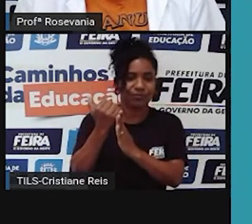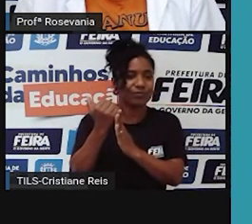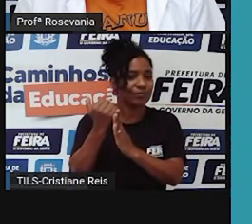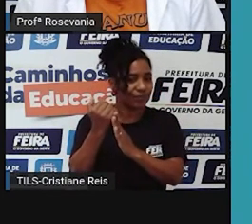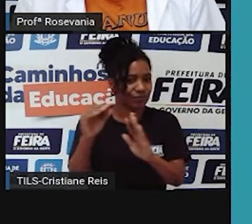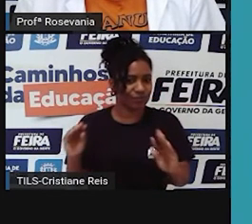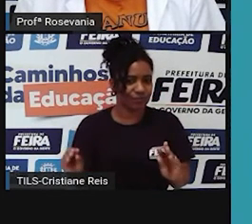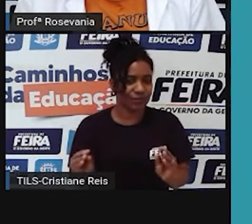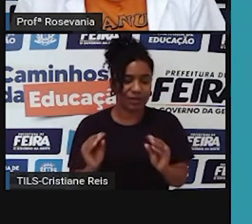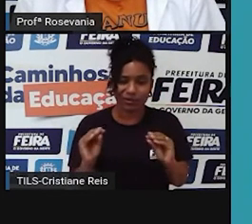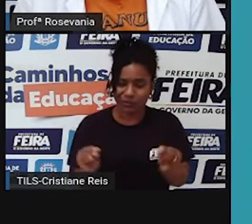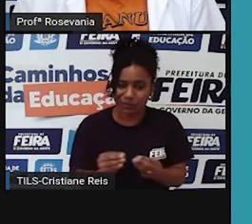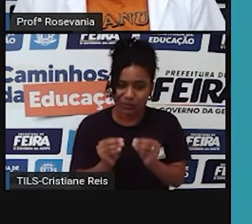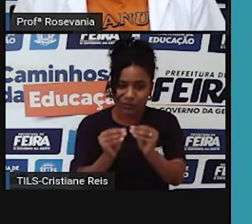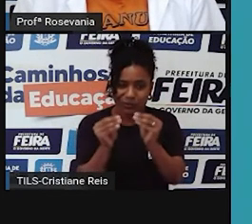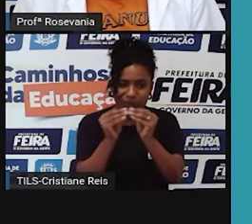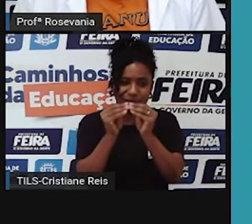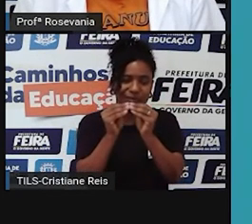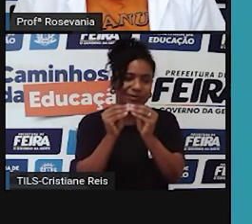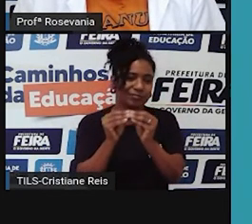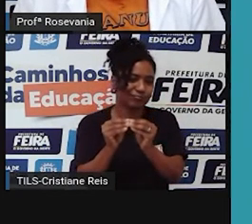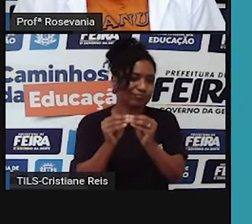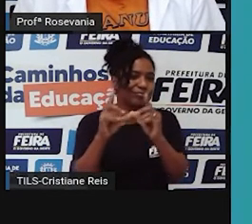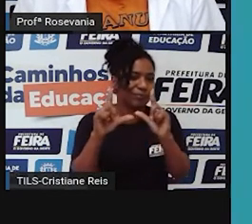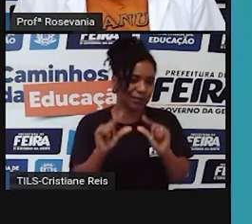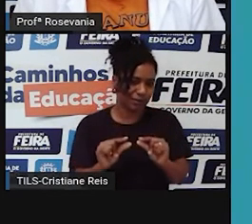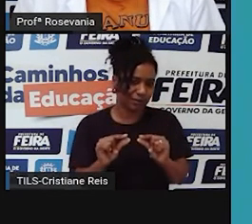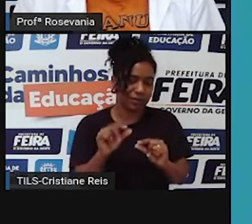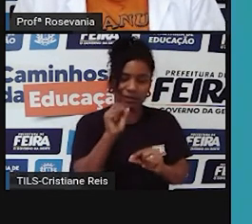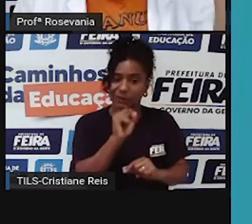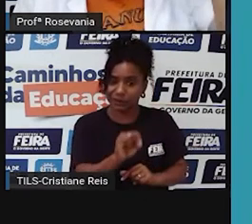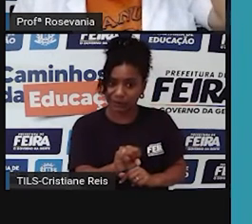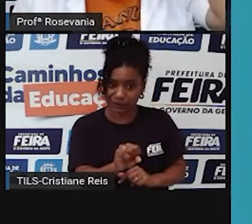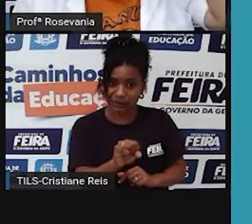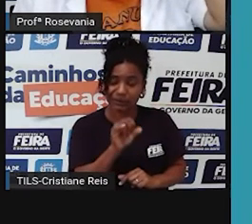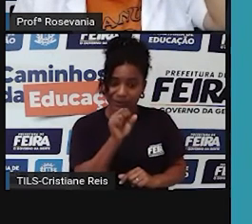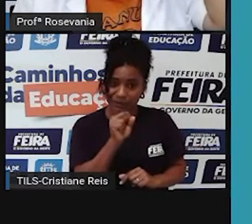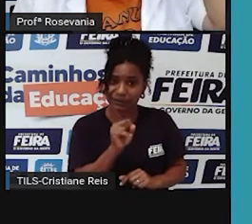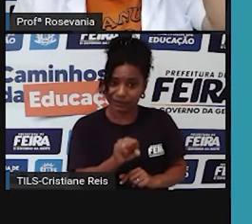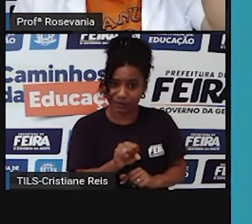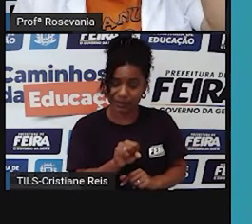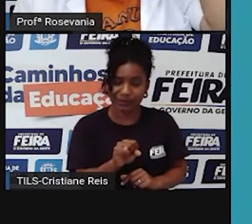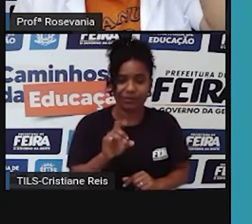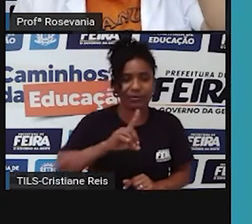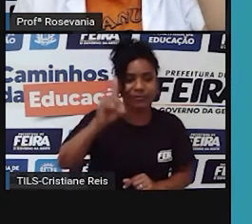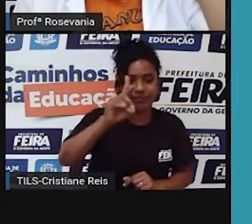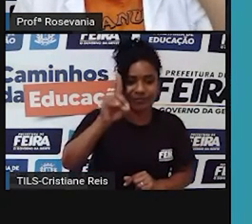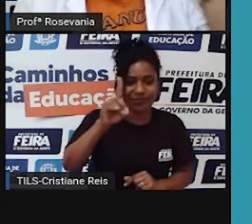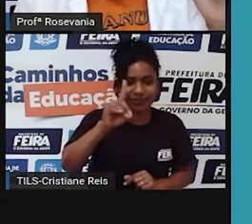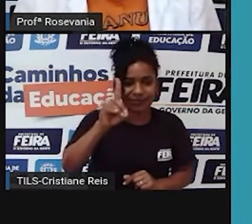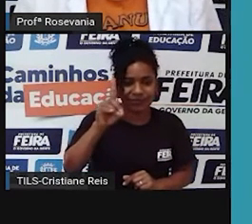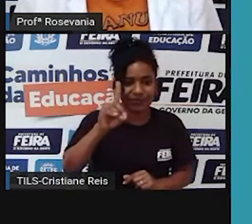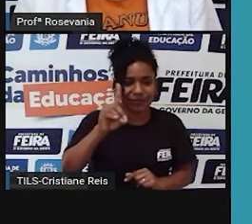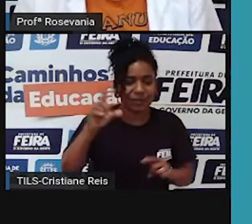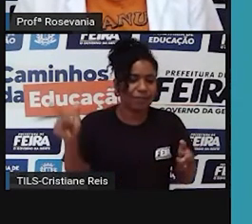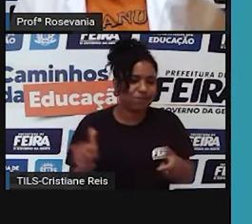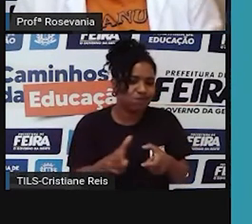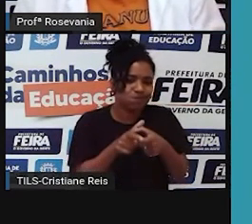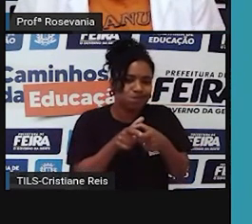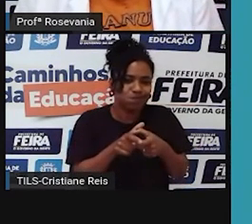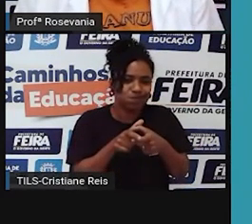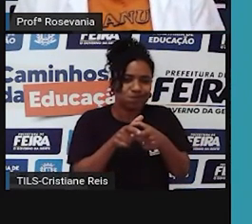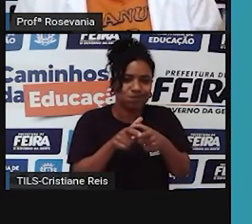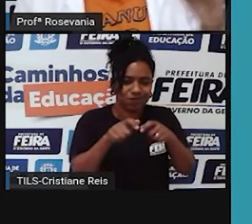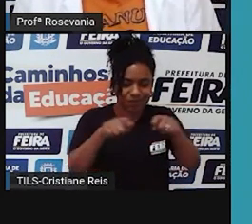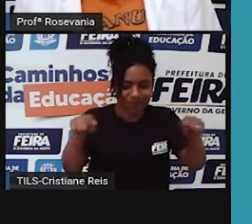ter o detalhe menor. Quando o meu denominador, que é, né, a área que a gente está representando, ela é menor,